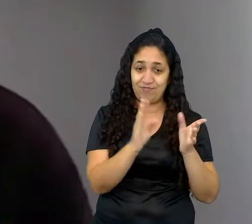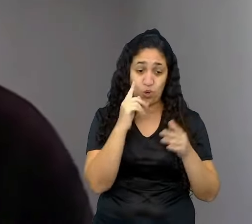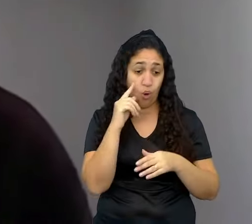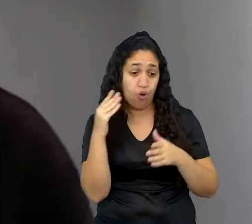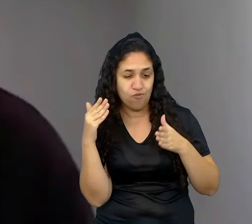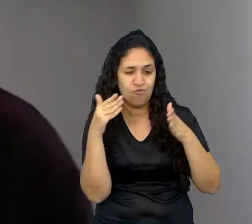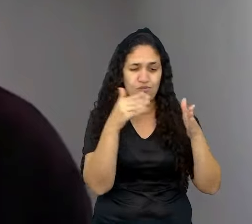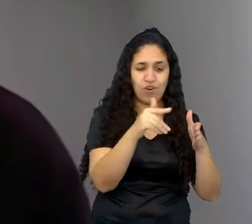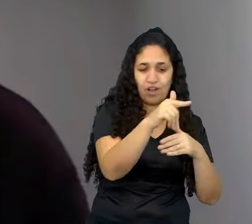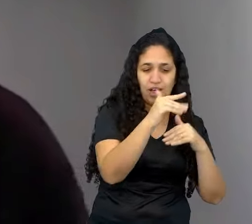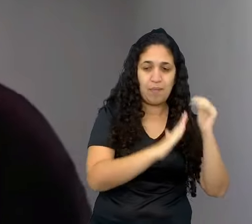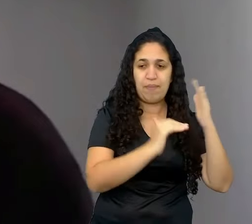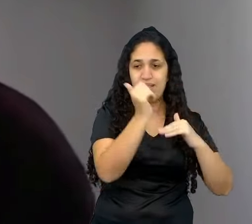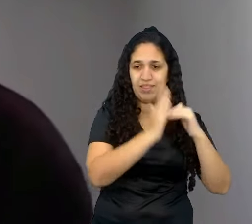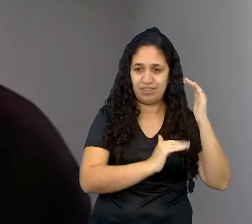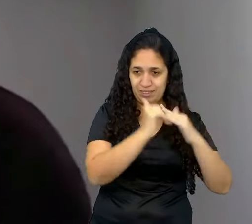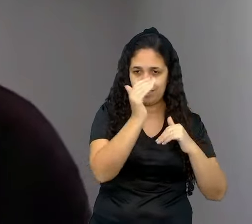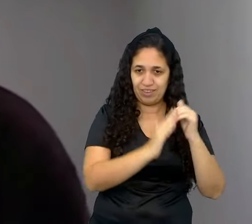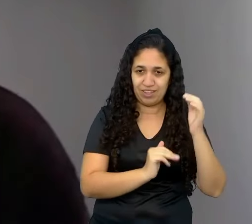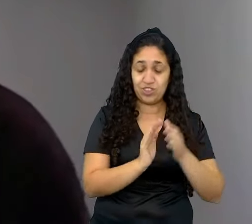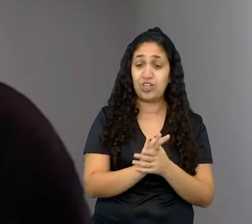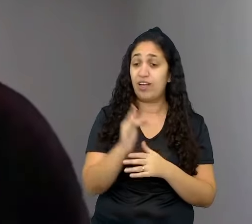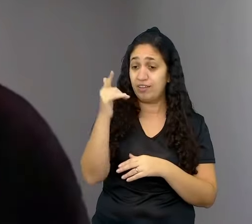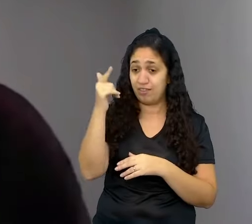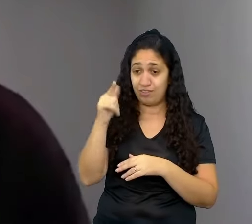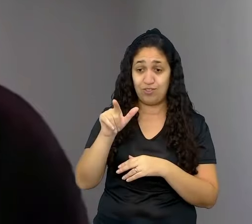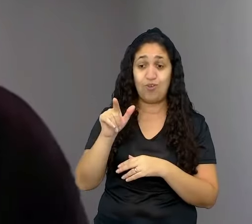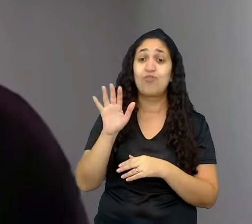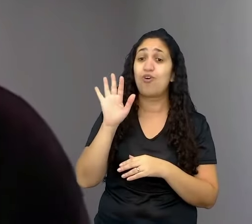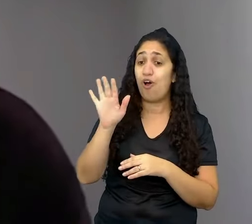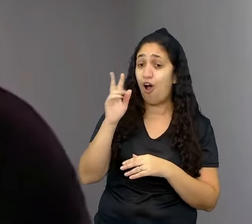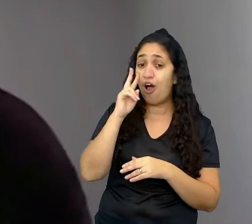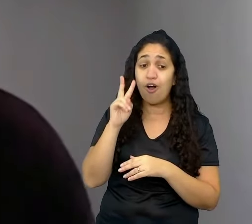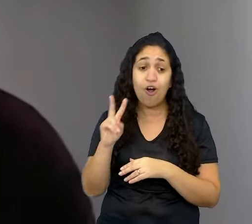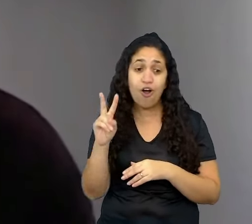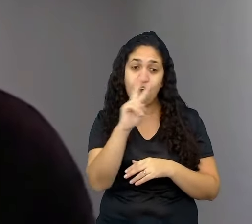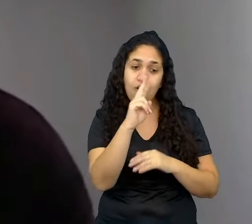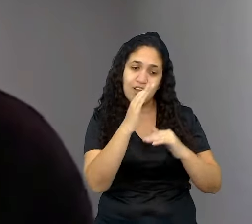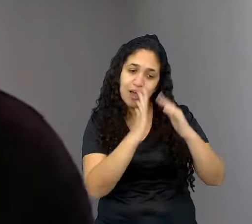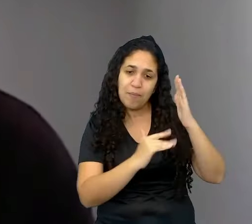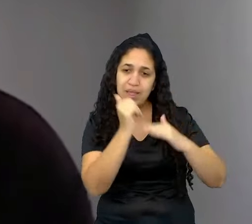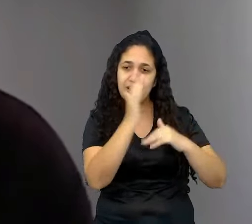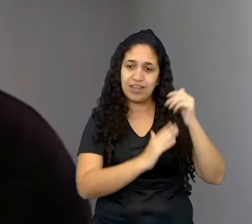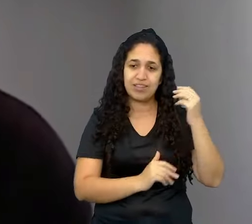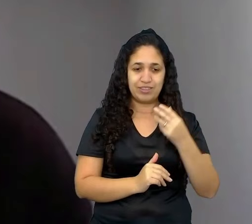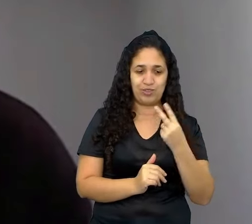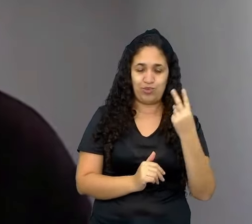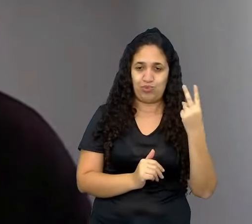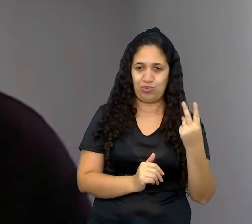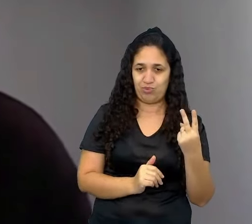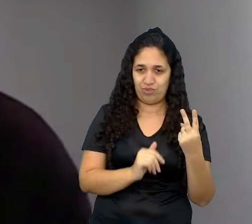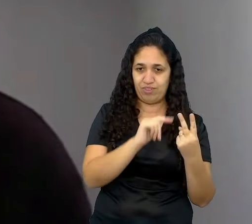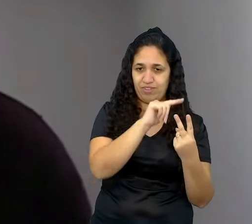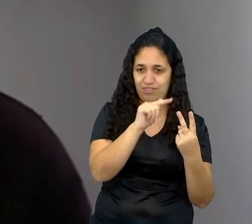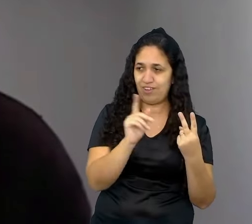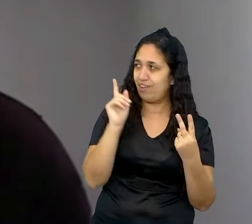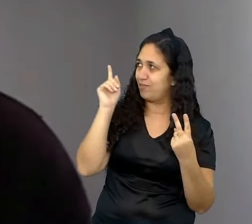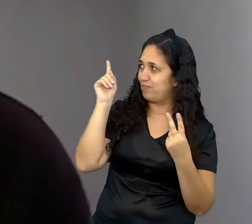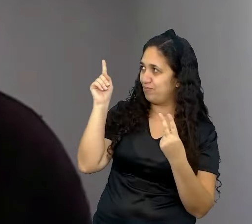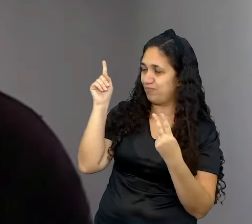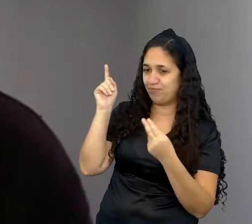determinada habilidade. Então, voltando aqui, vamos olhar as duas habilidades que nós temos. Vou voltar aqui junto